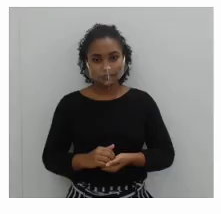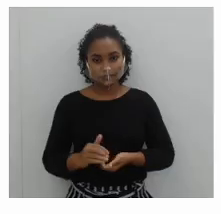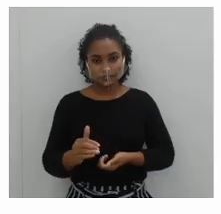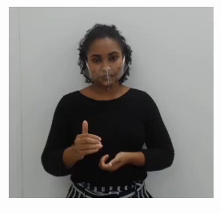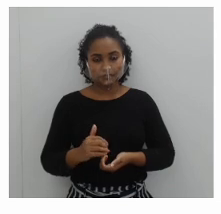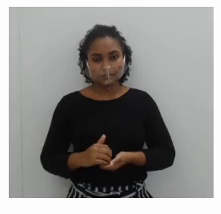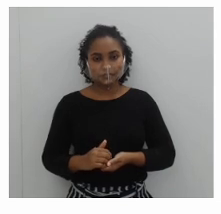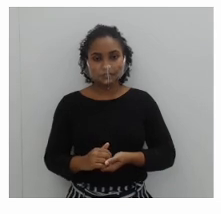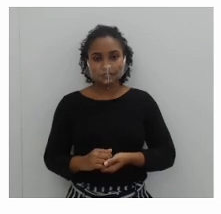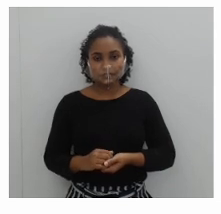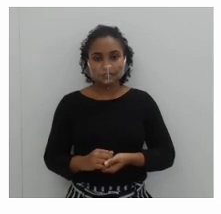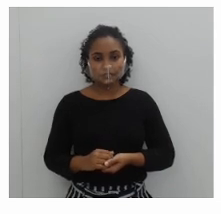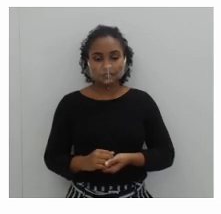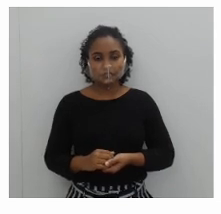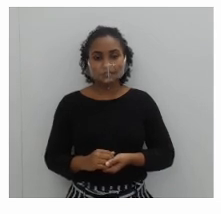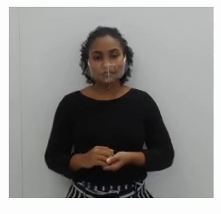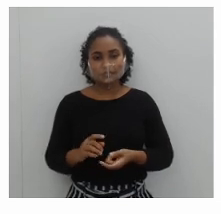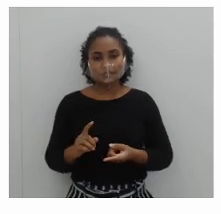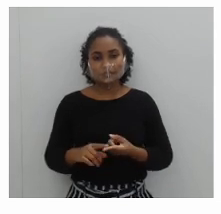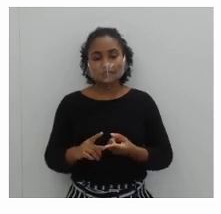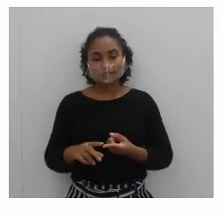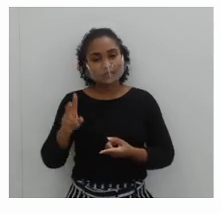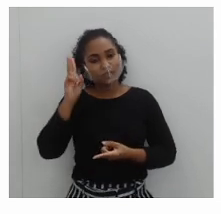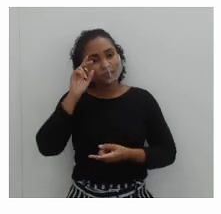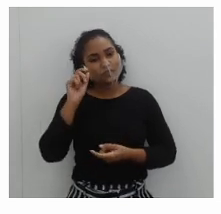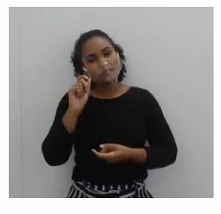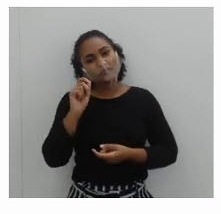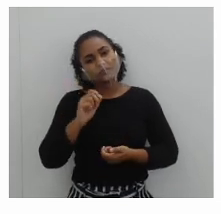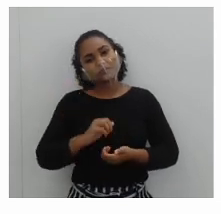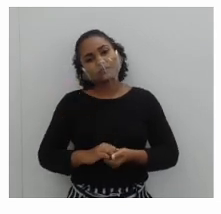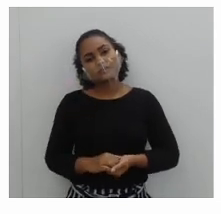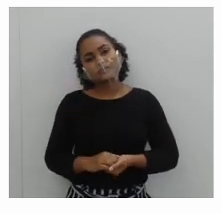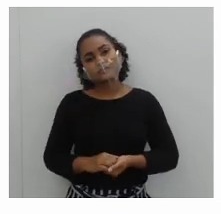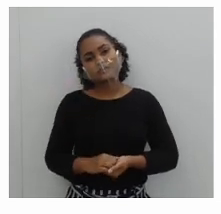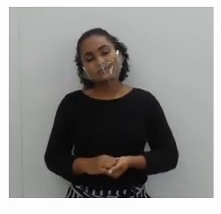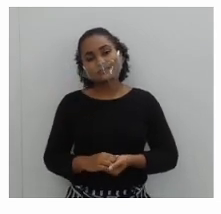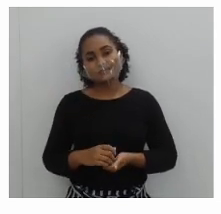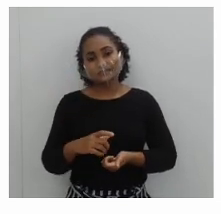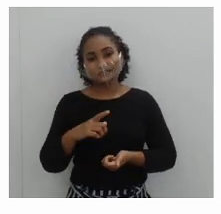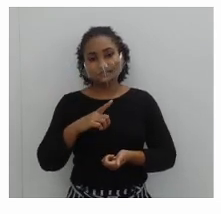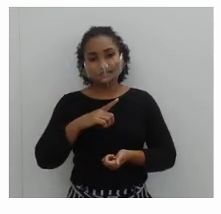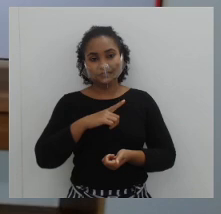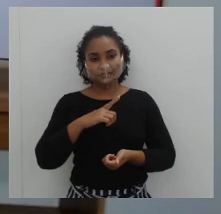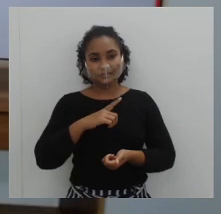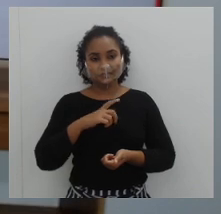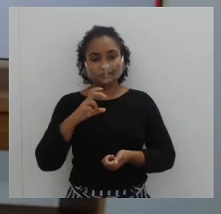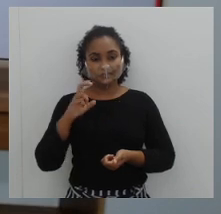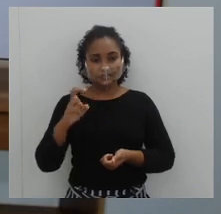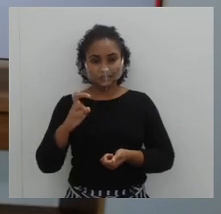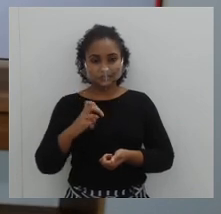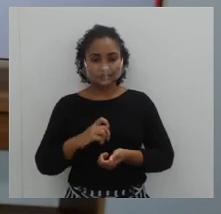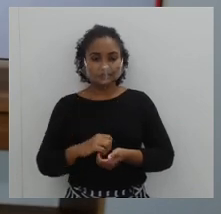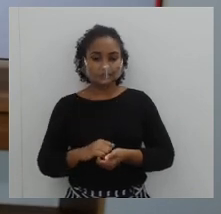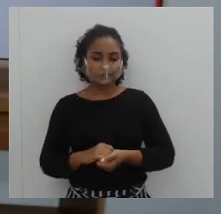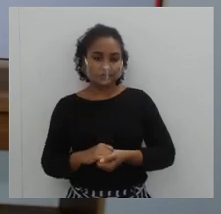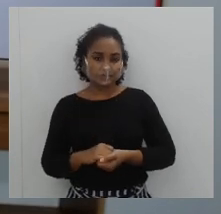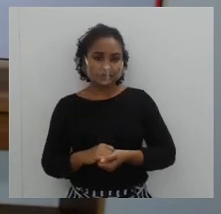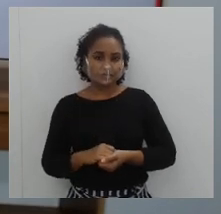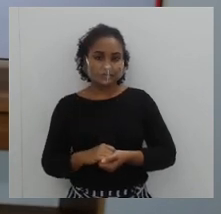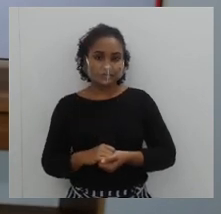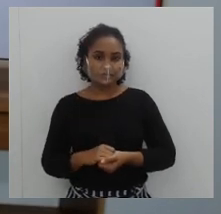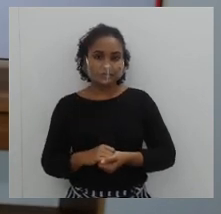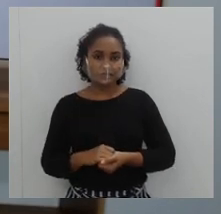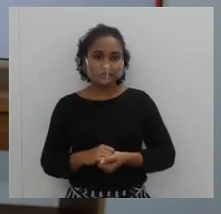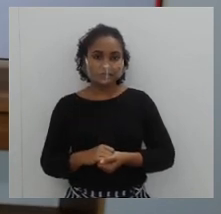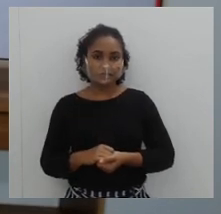para... E também vale lembrar que existem apenas 5 poliedros regulares, que são esses